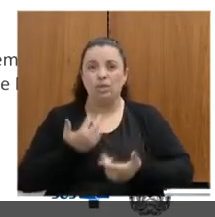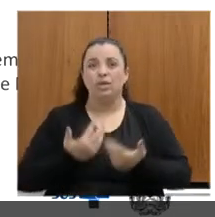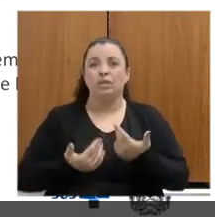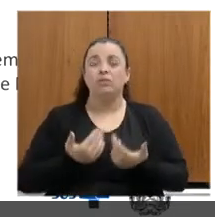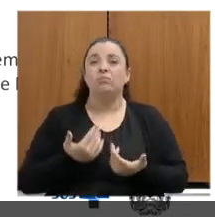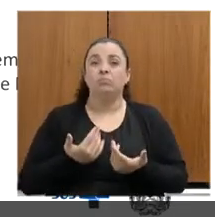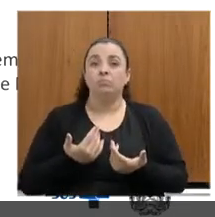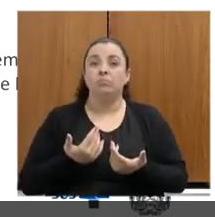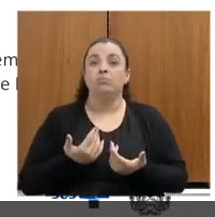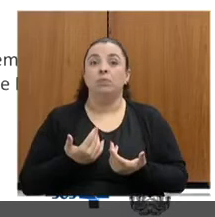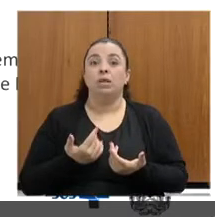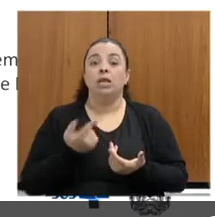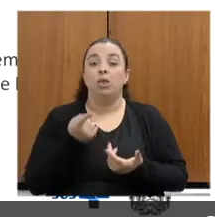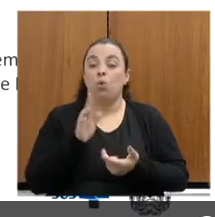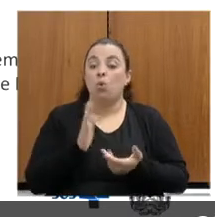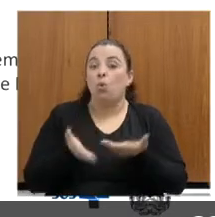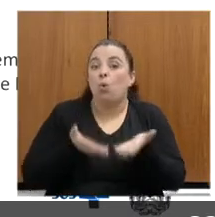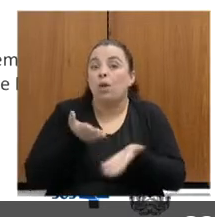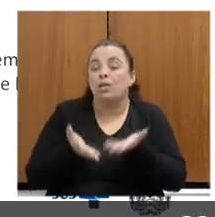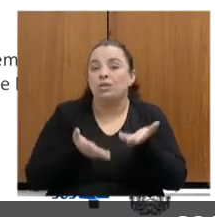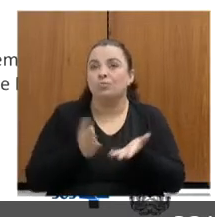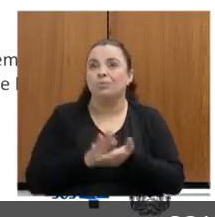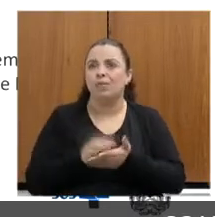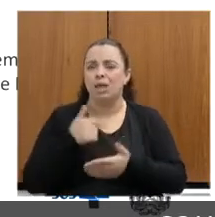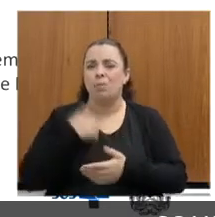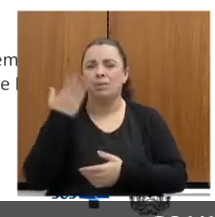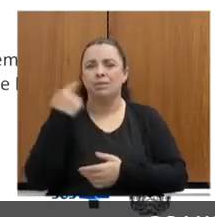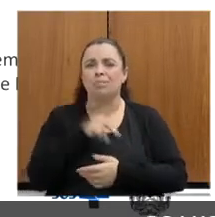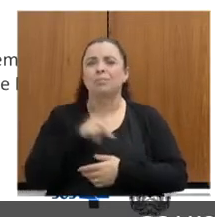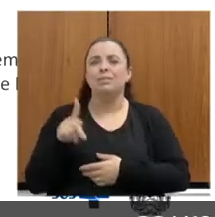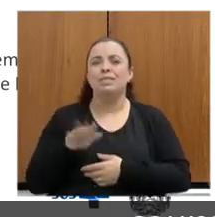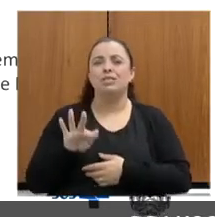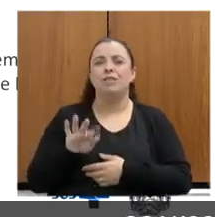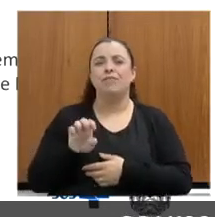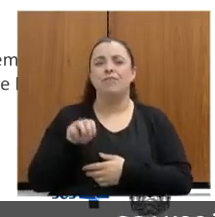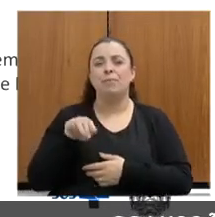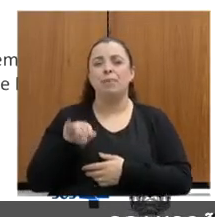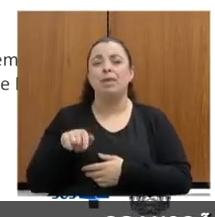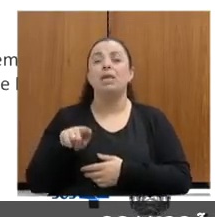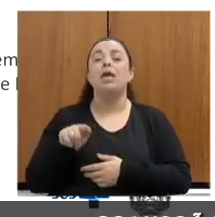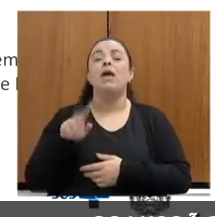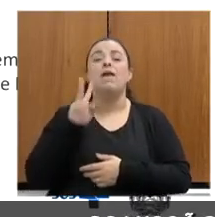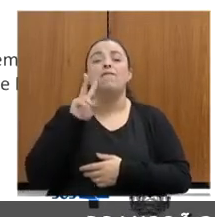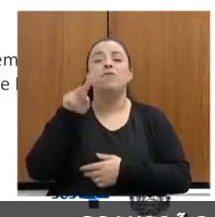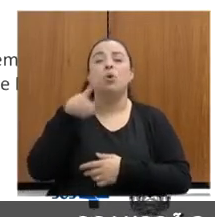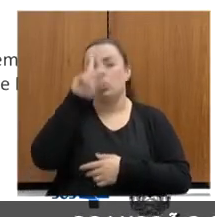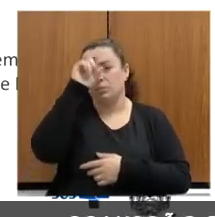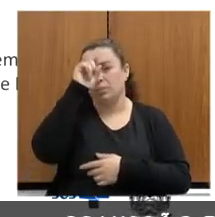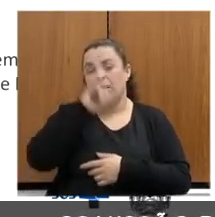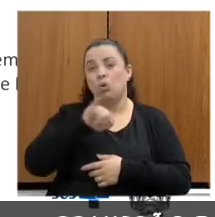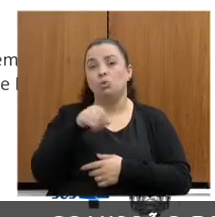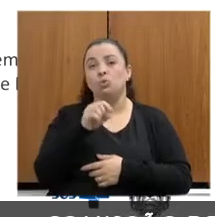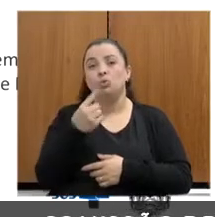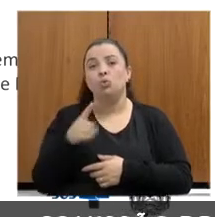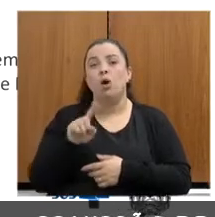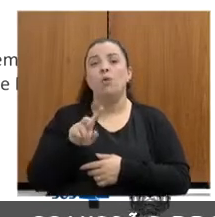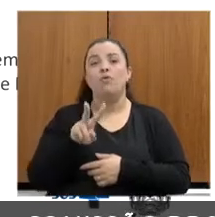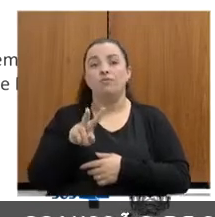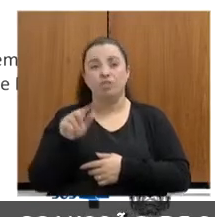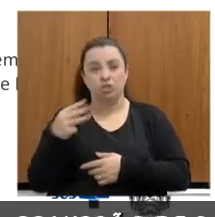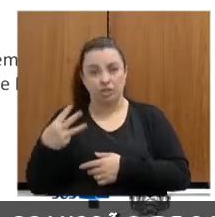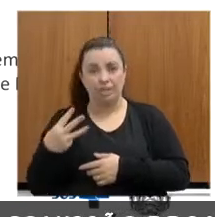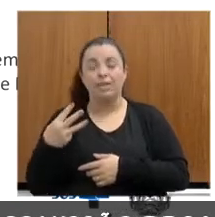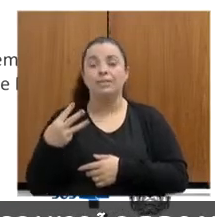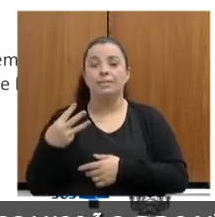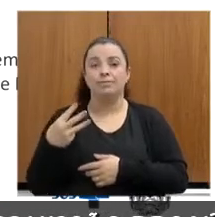da fhemig a gente viu o João 23 com uma necessidade de absorver pacientes do Estado inteiro mas não